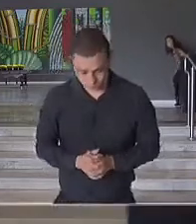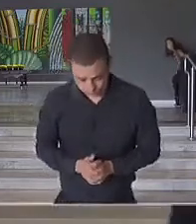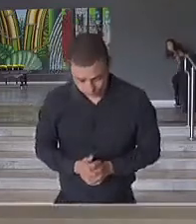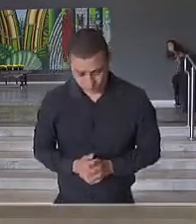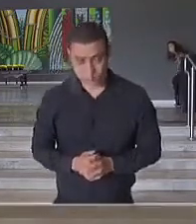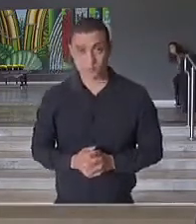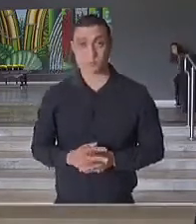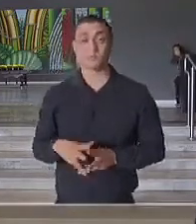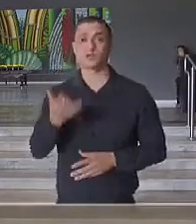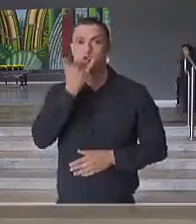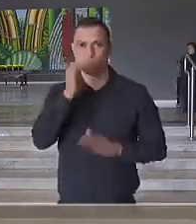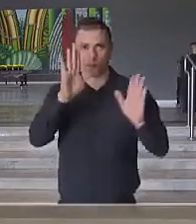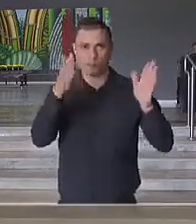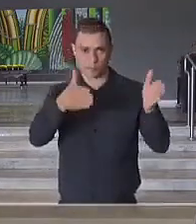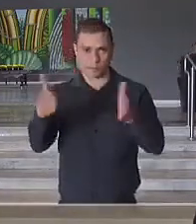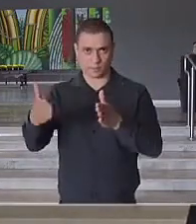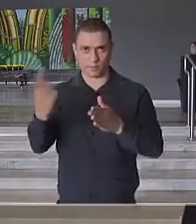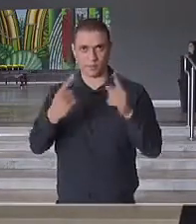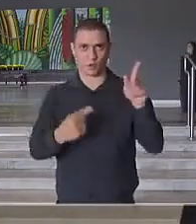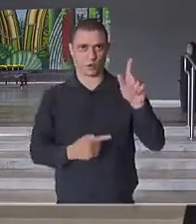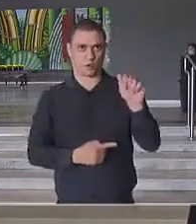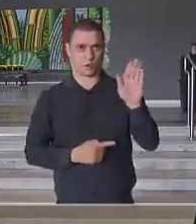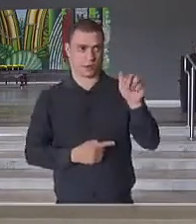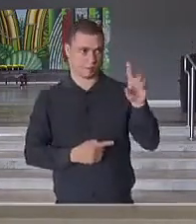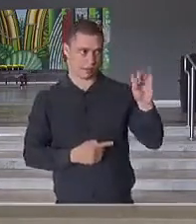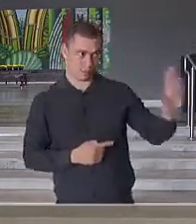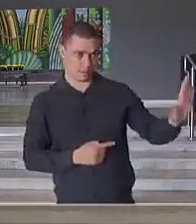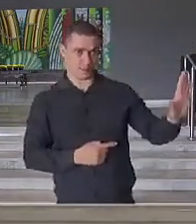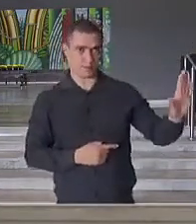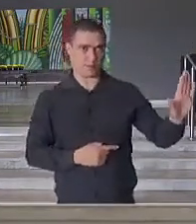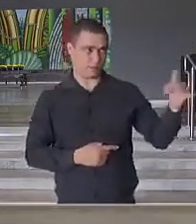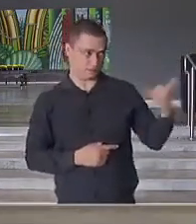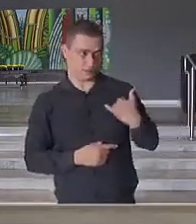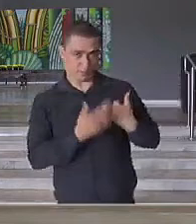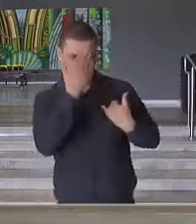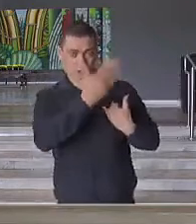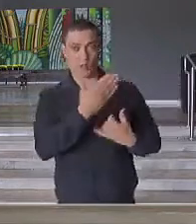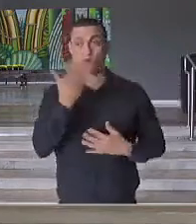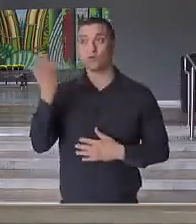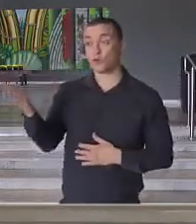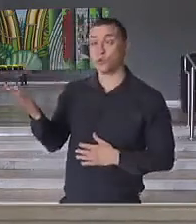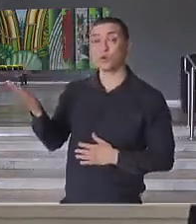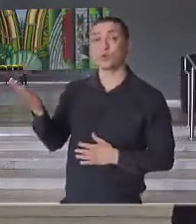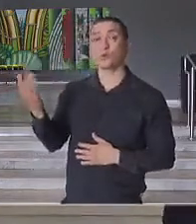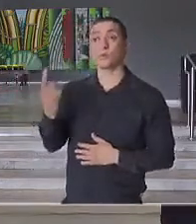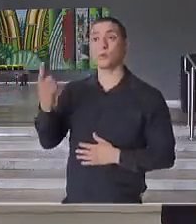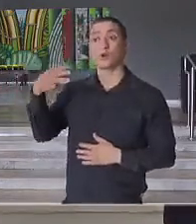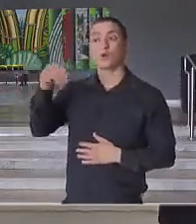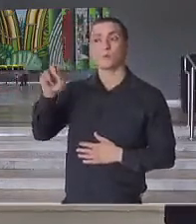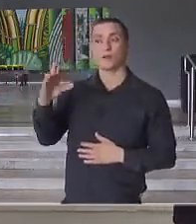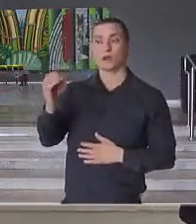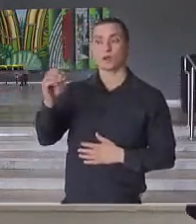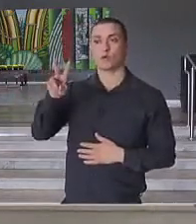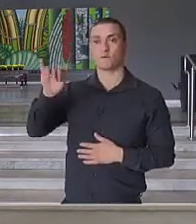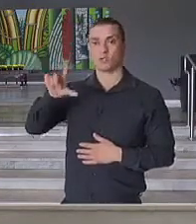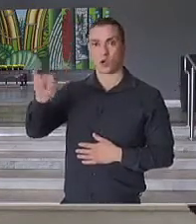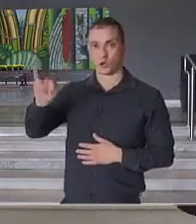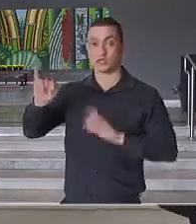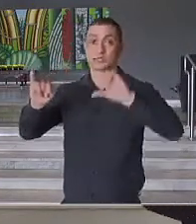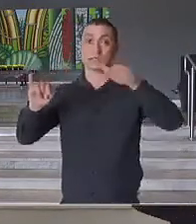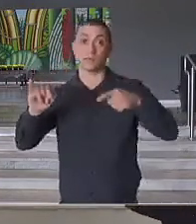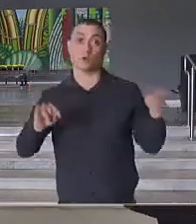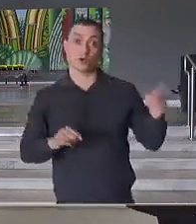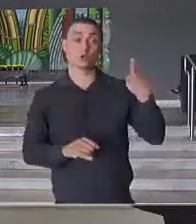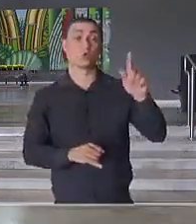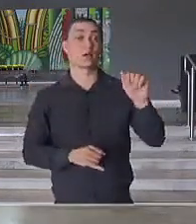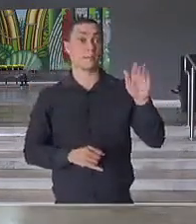Perdão, mas vamos primeiro aqui, Gabardo, obrigado por ter avisado, Paulo. Vamos ao Marco Vignoli e, na sequência, o